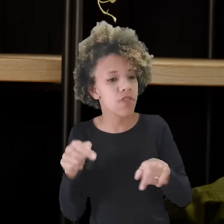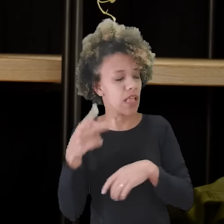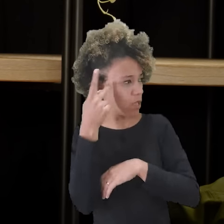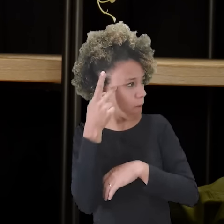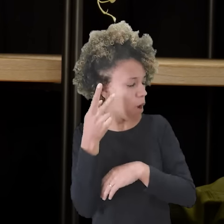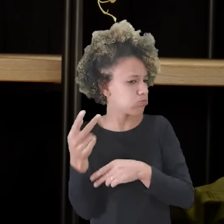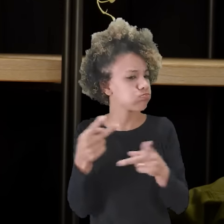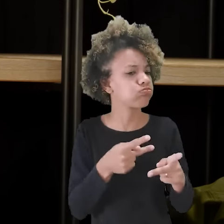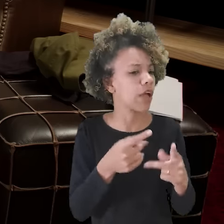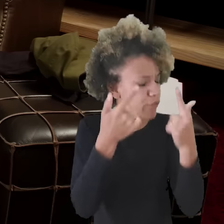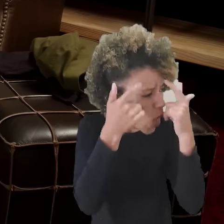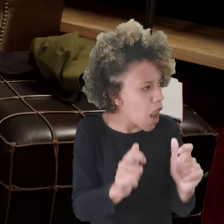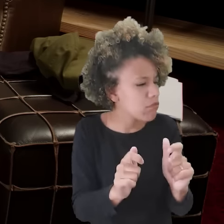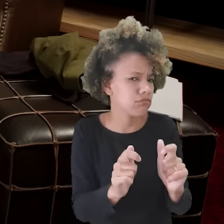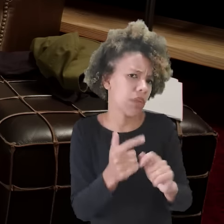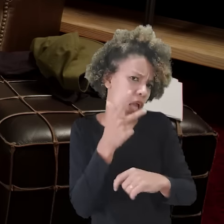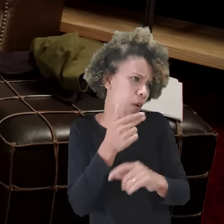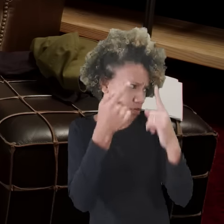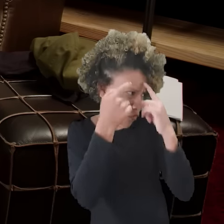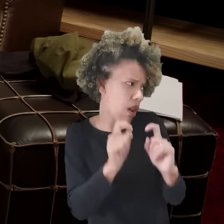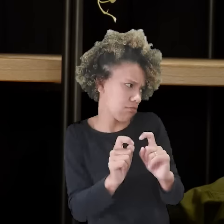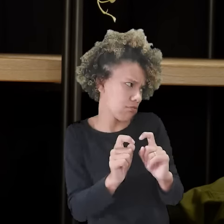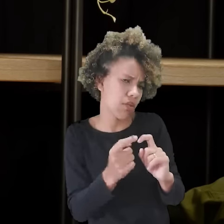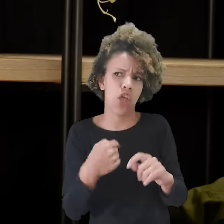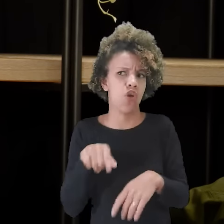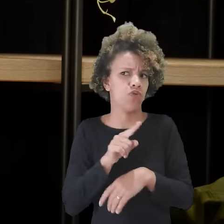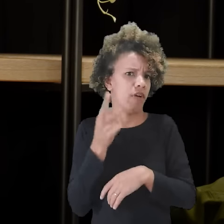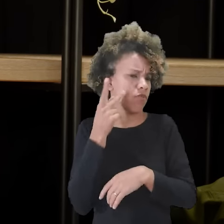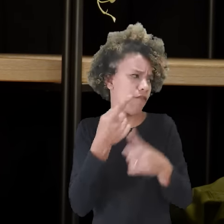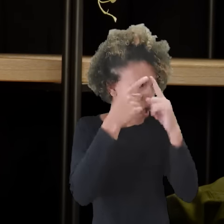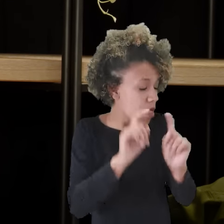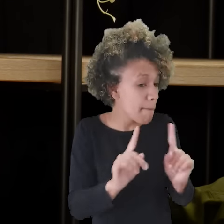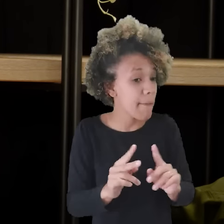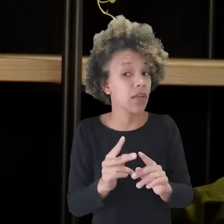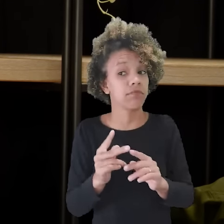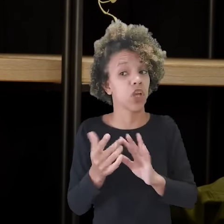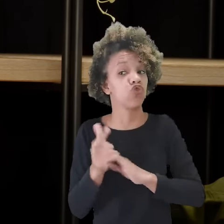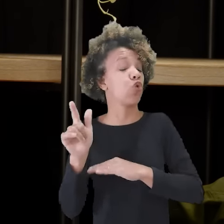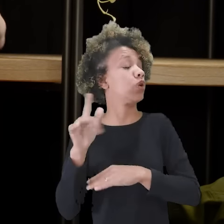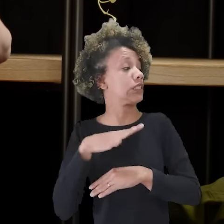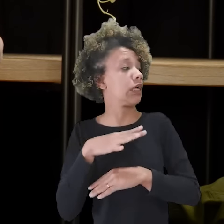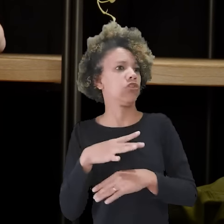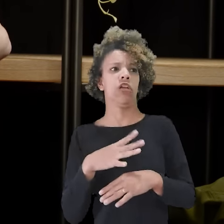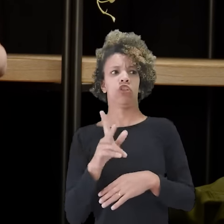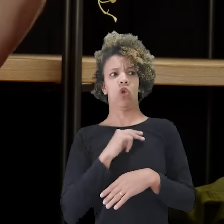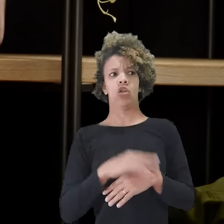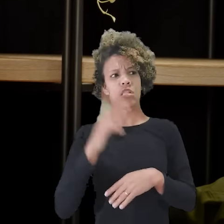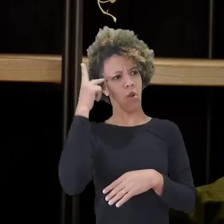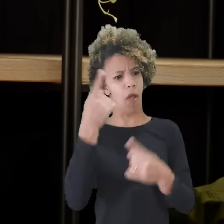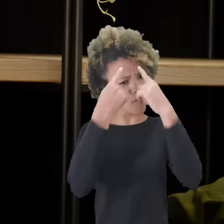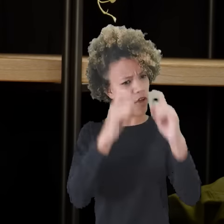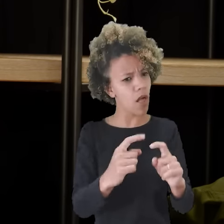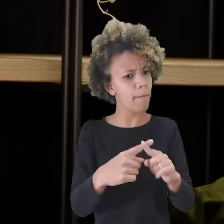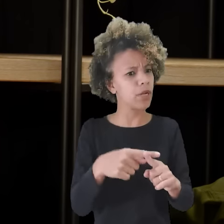São Paulo tem uma visão que São Paulo é violento eu não acho São Paulo violento Eu não falo de São Paulo você Violento mas quem vem de fora fala não porque são violento porque